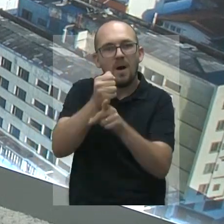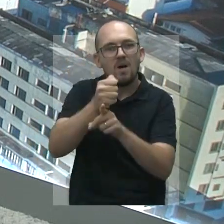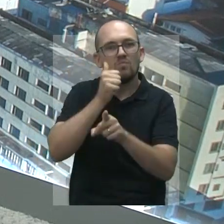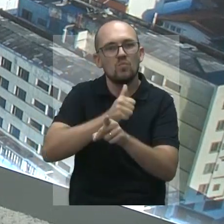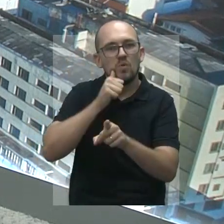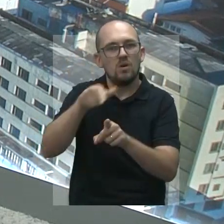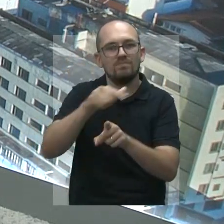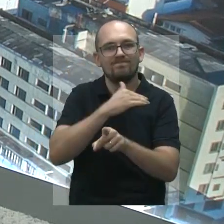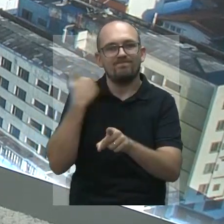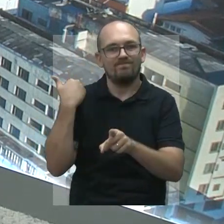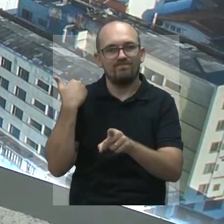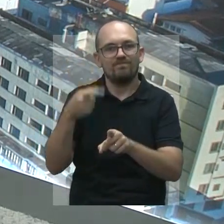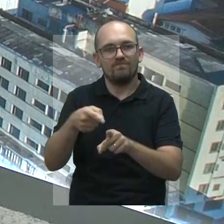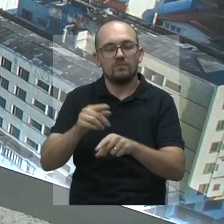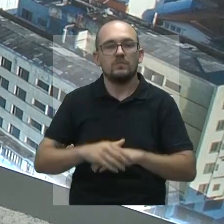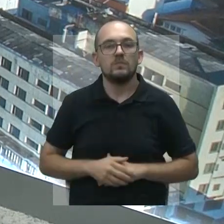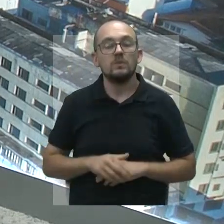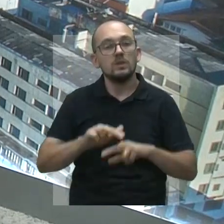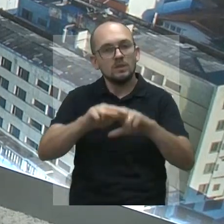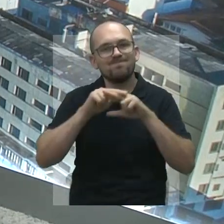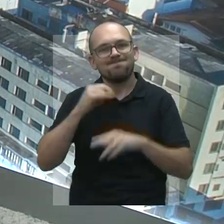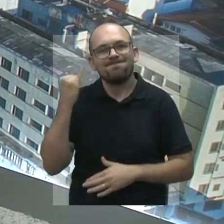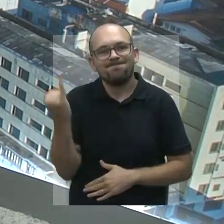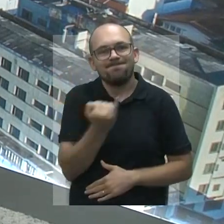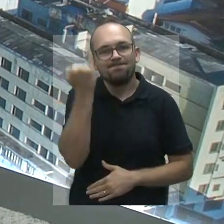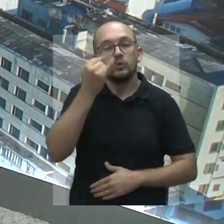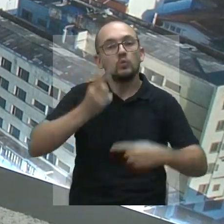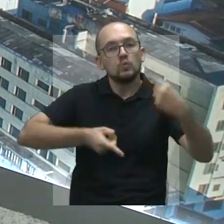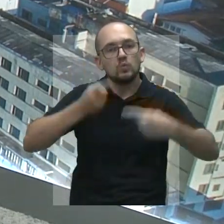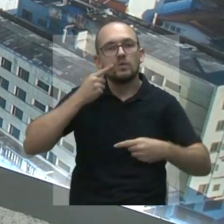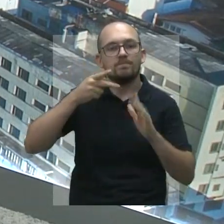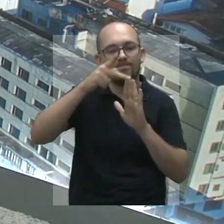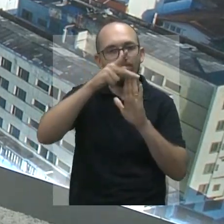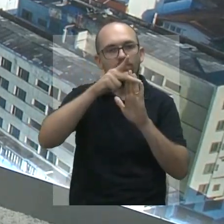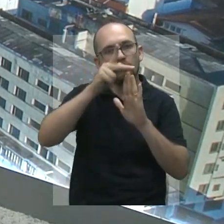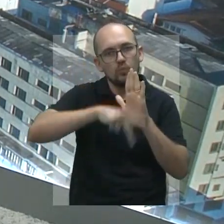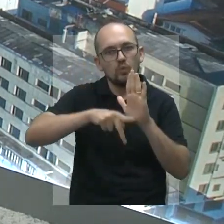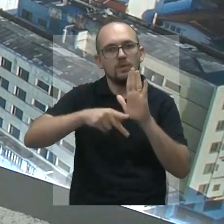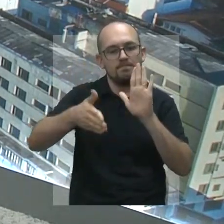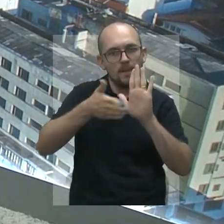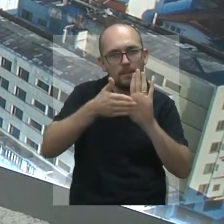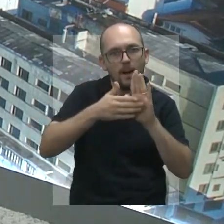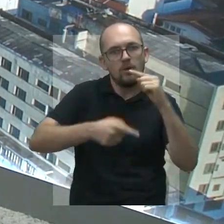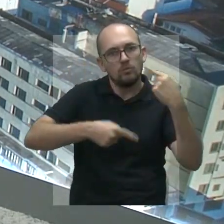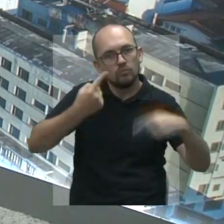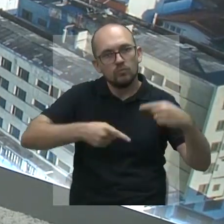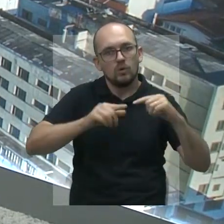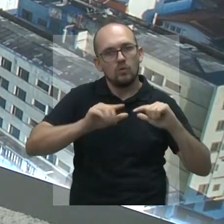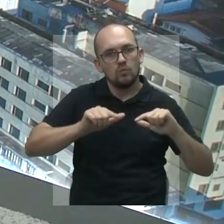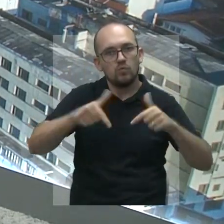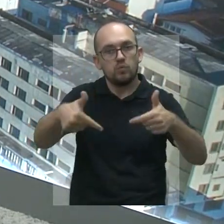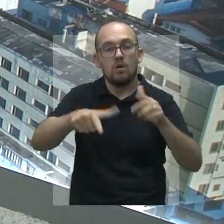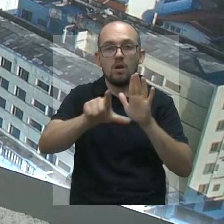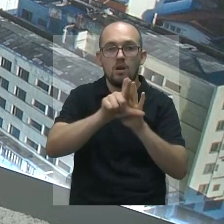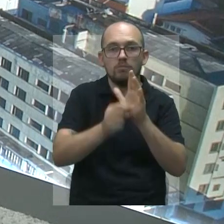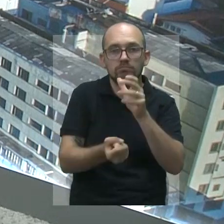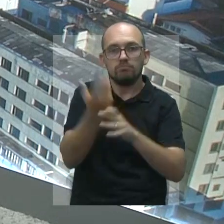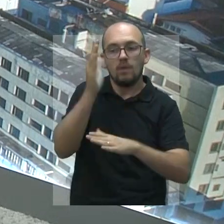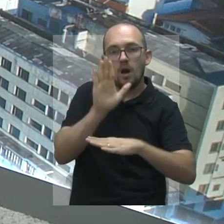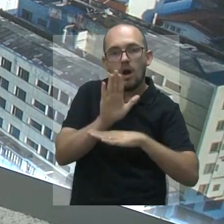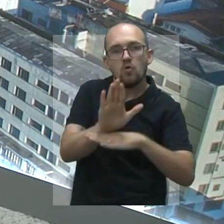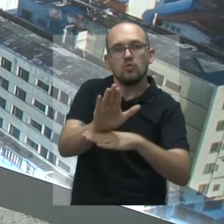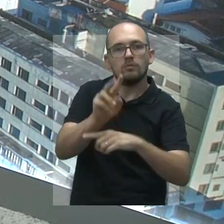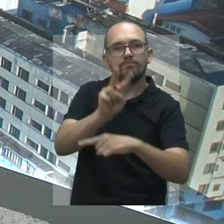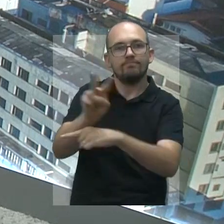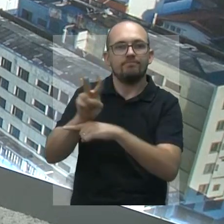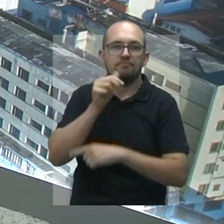tão importante a gente discutir políticas públicas direcionadas à proteção das mulheres. E foi justamente